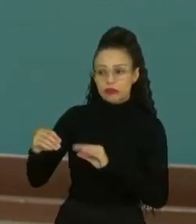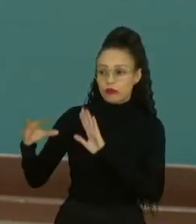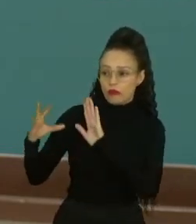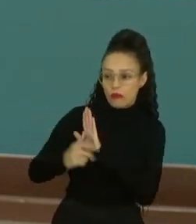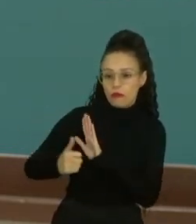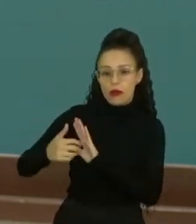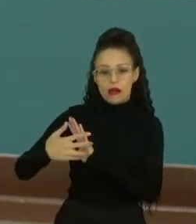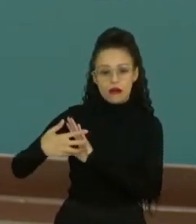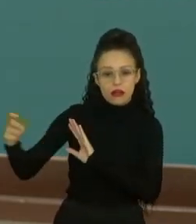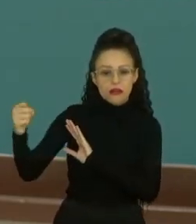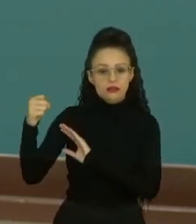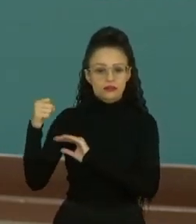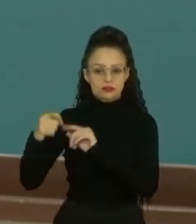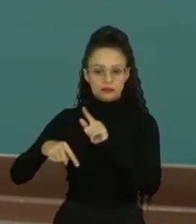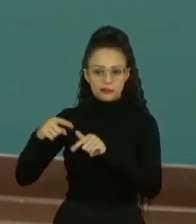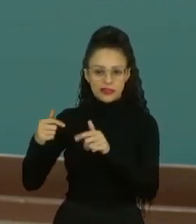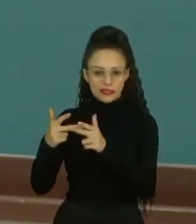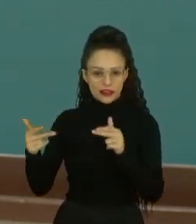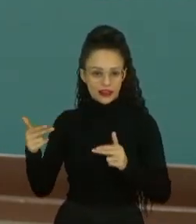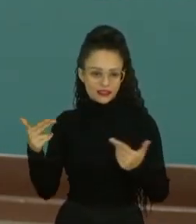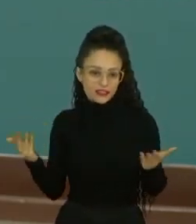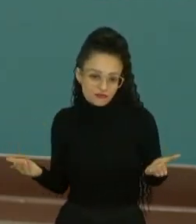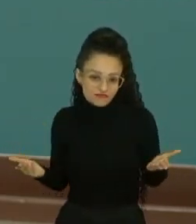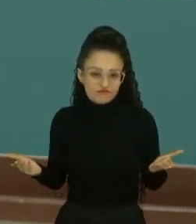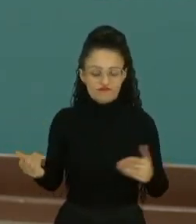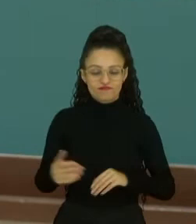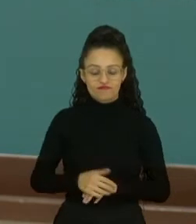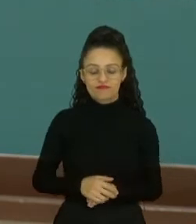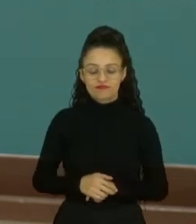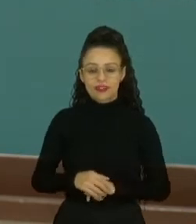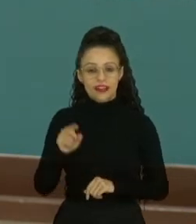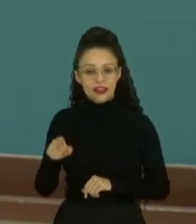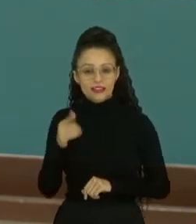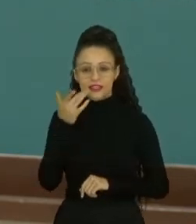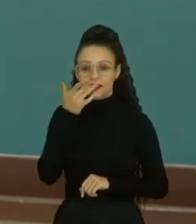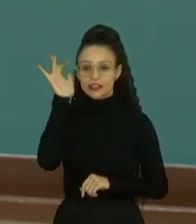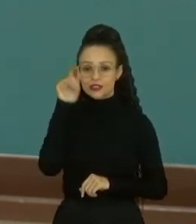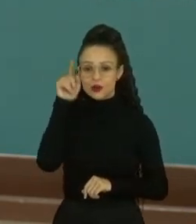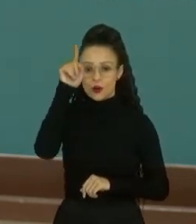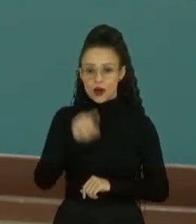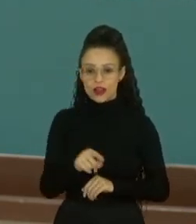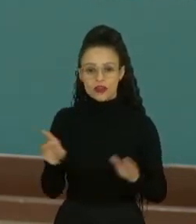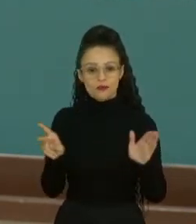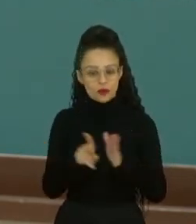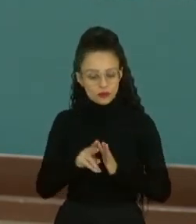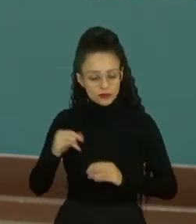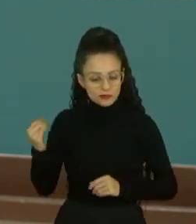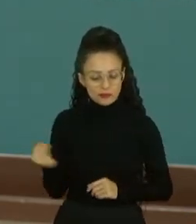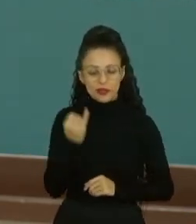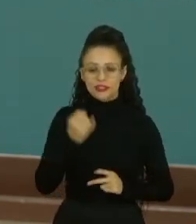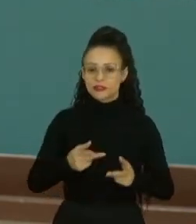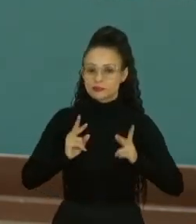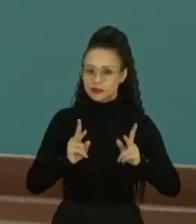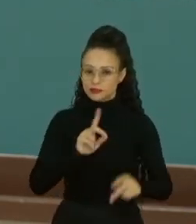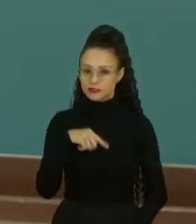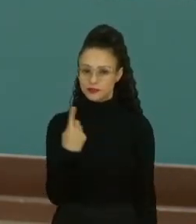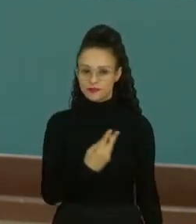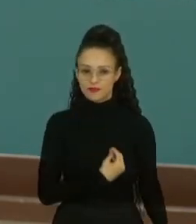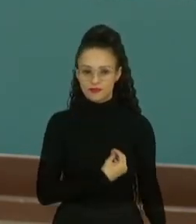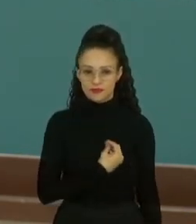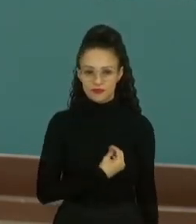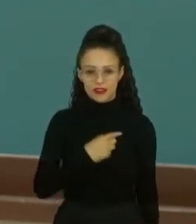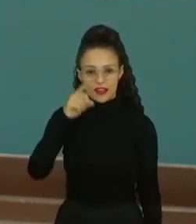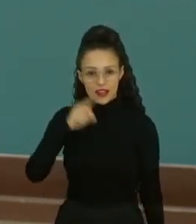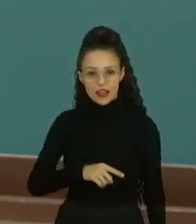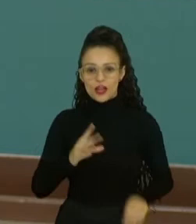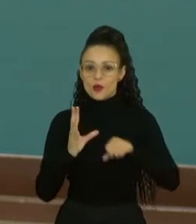nos furtar, roubar, enfim, né? Então, esse tesouro é aquele que deve ficar, deve permanecer na nossa vida, que